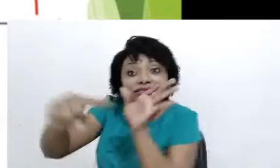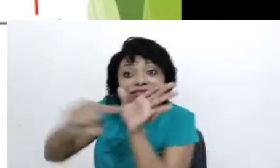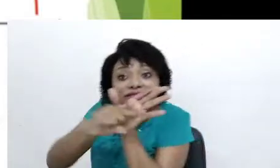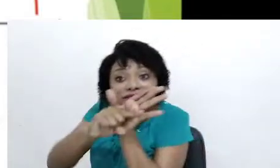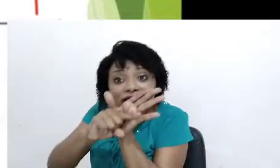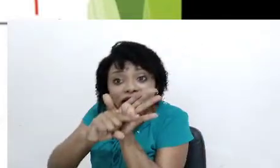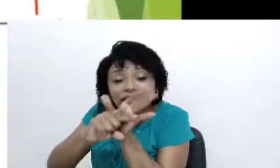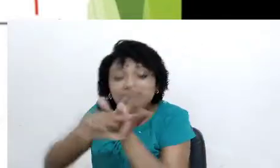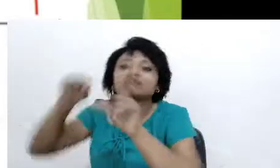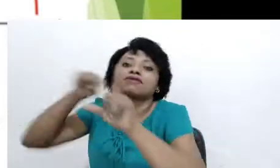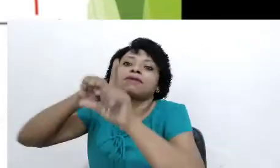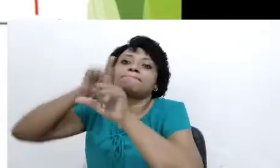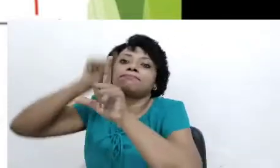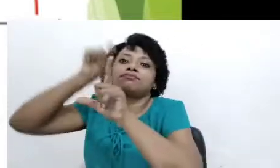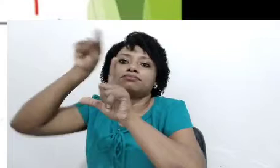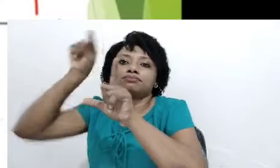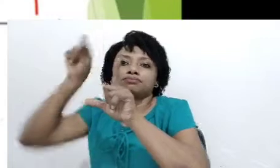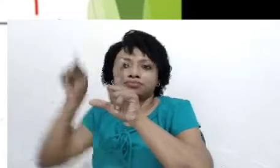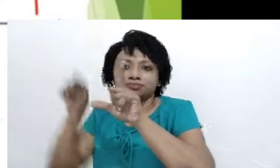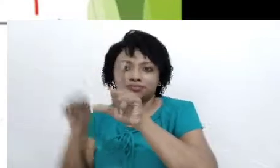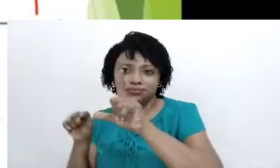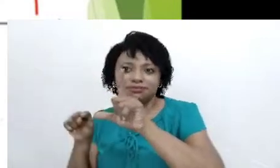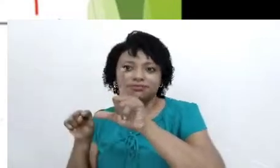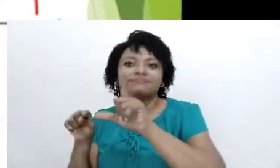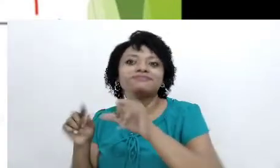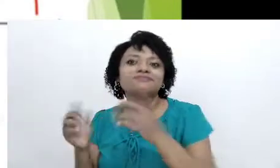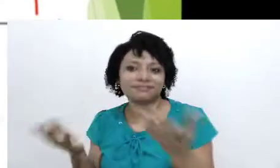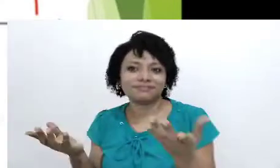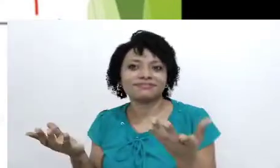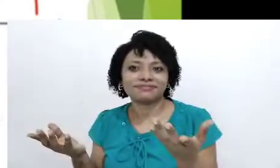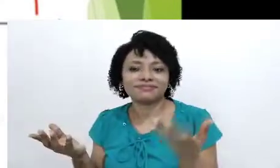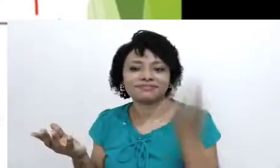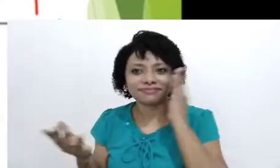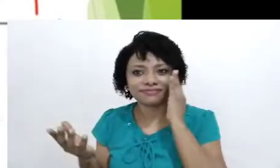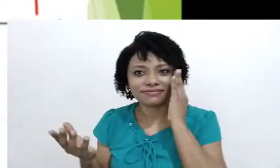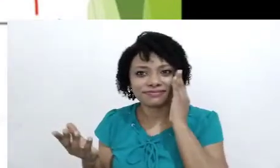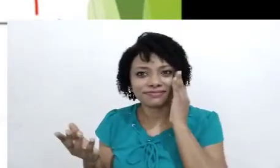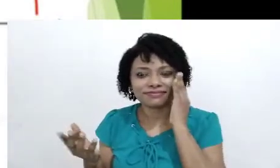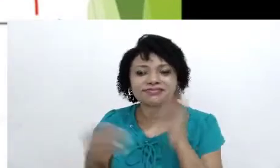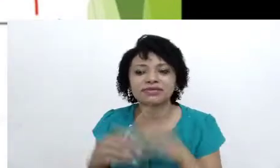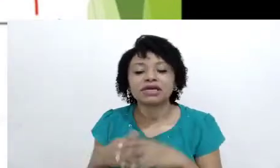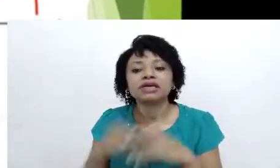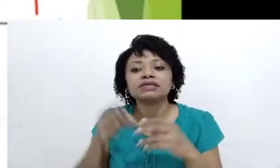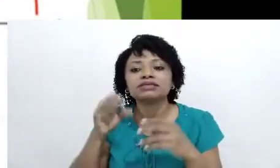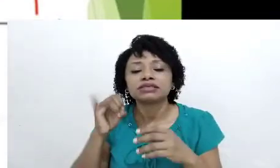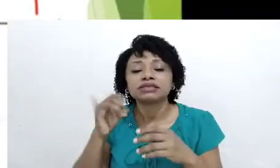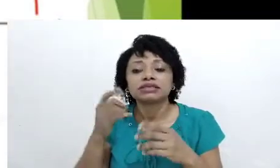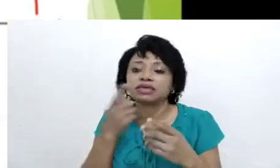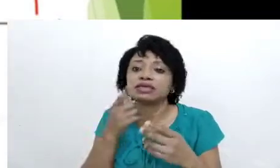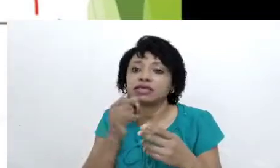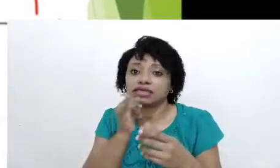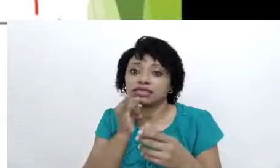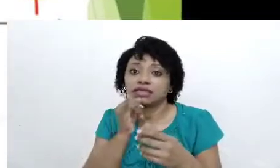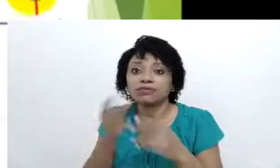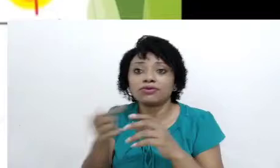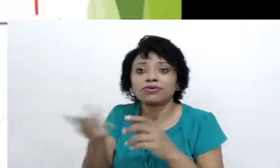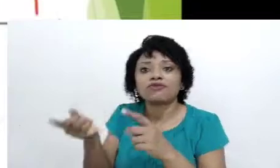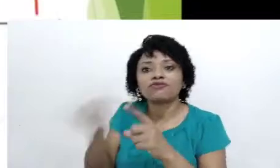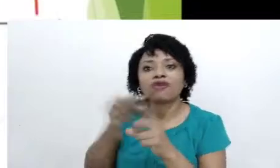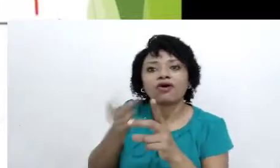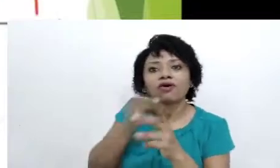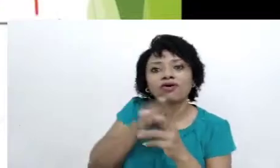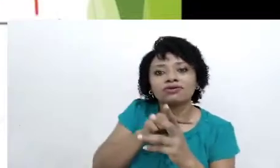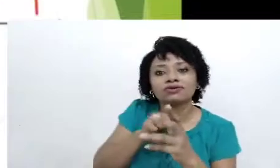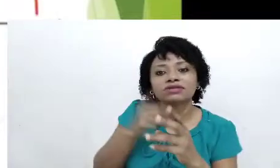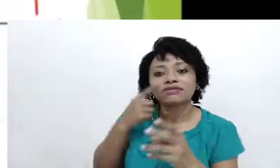a gente vai ter um gráfico com concavidade para cima. Se a aceleração for negativa, a gente vai ter um gráfico com concavidade